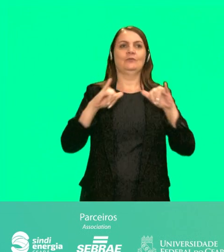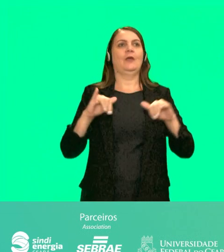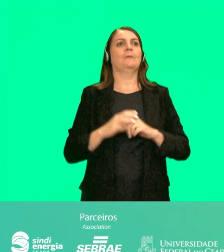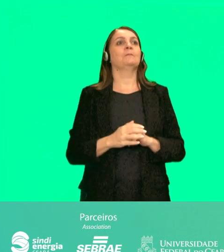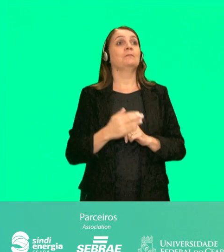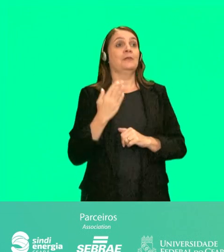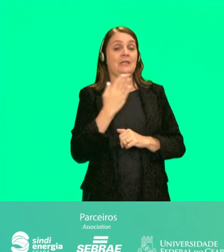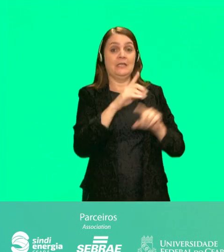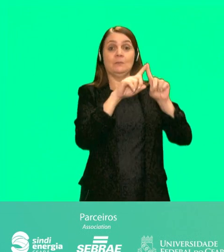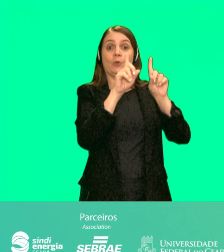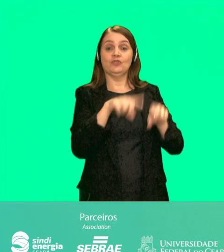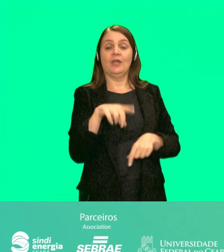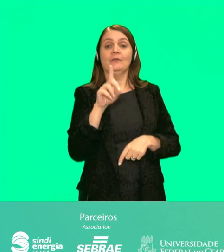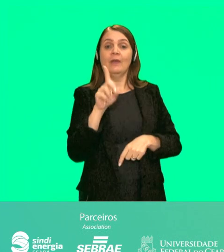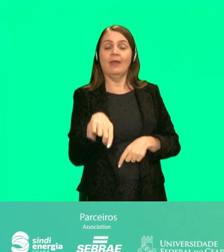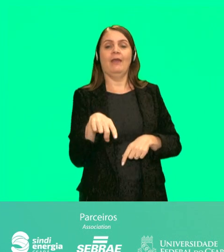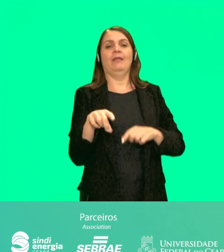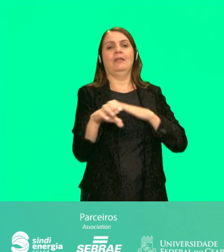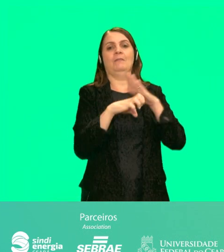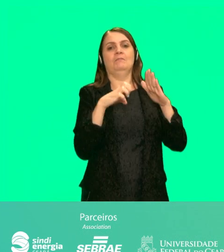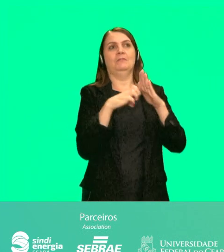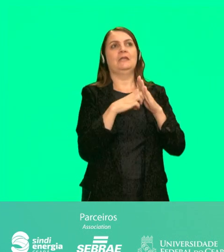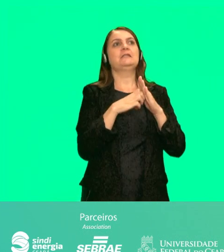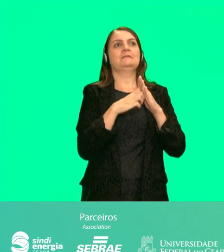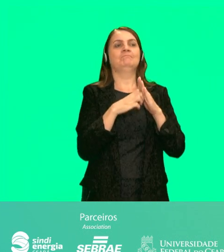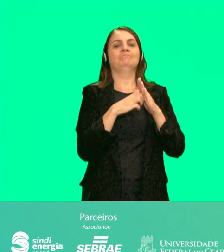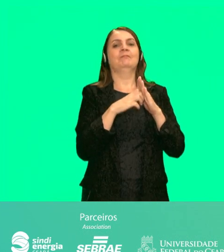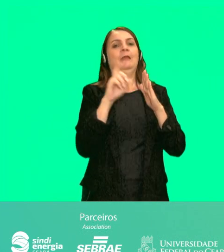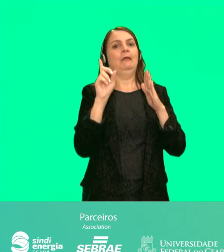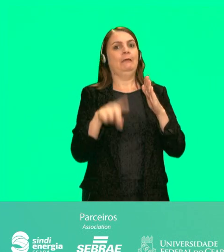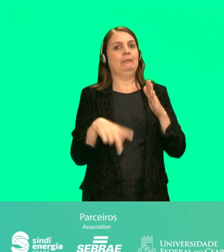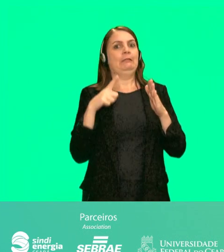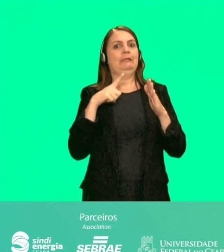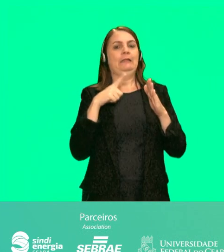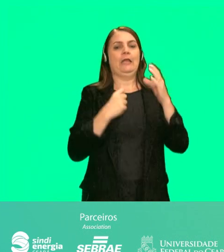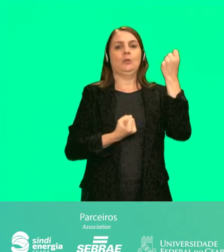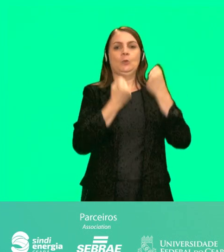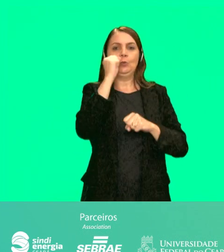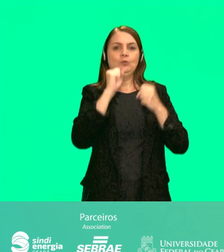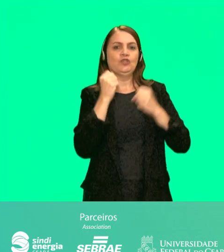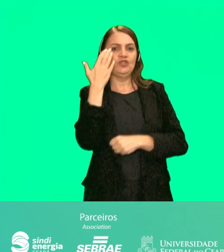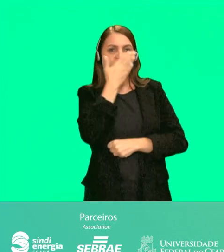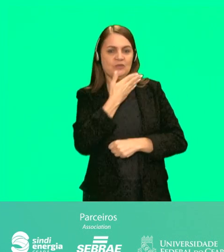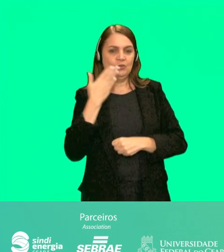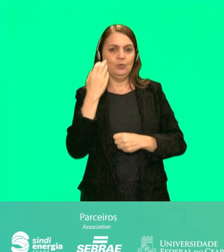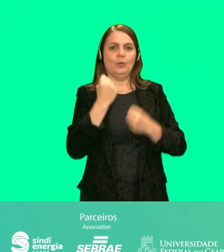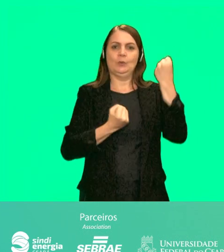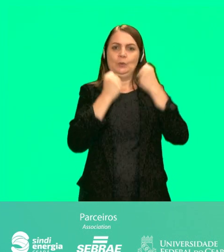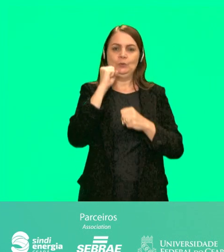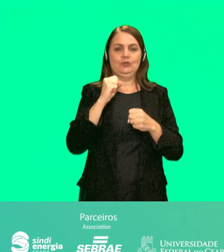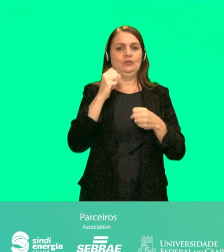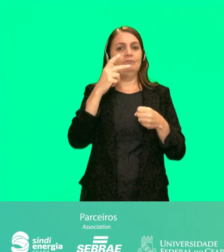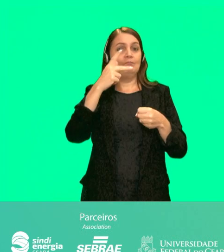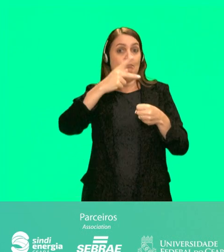álcool, uma companies empresa de and petróleo with other huge enorme, partners. So in a month, que está de all the fato information will financiando esse be projeto.